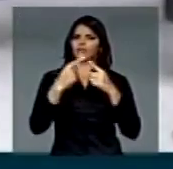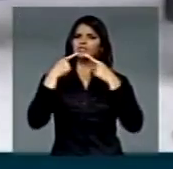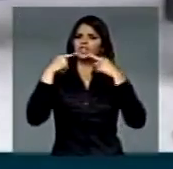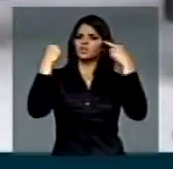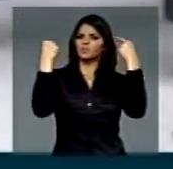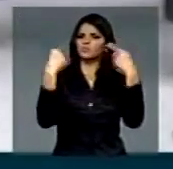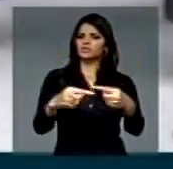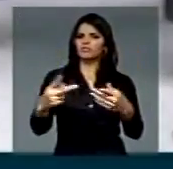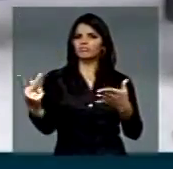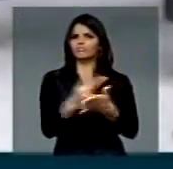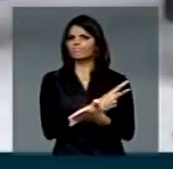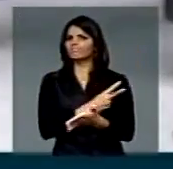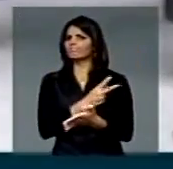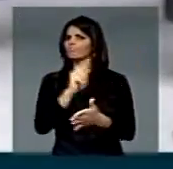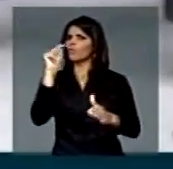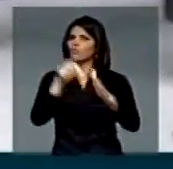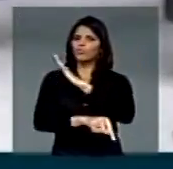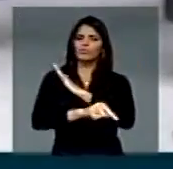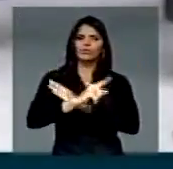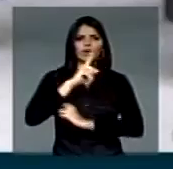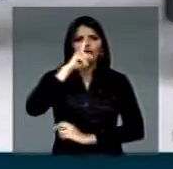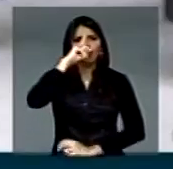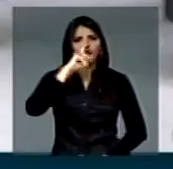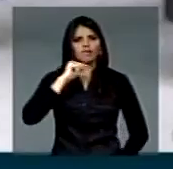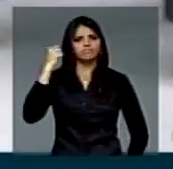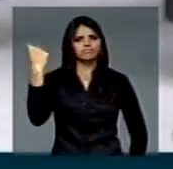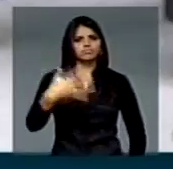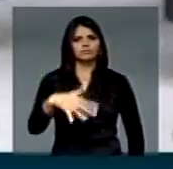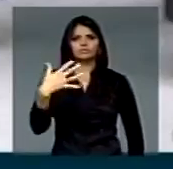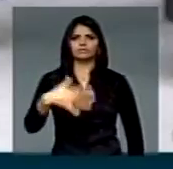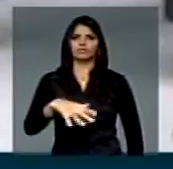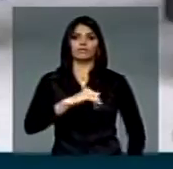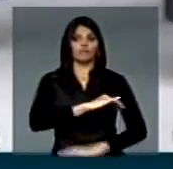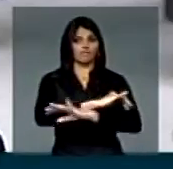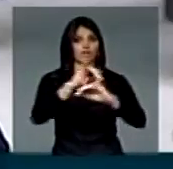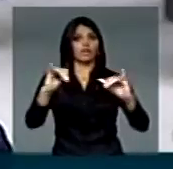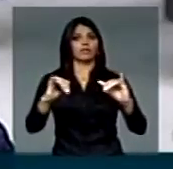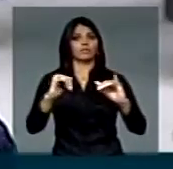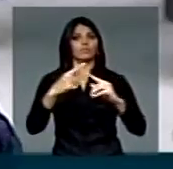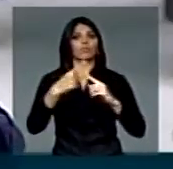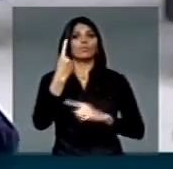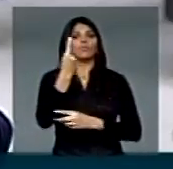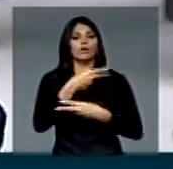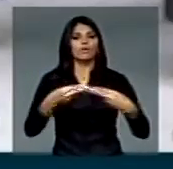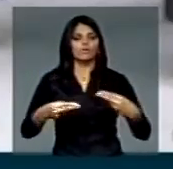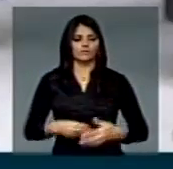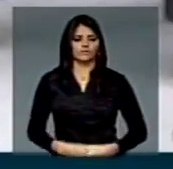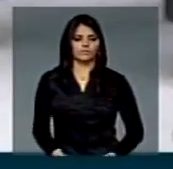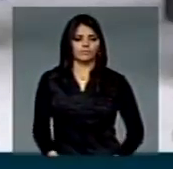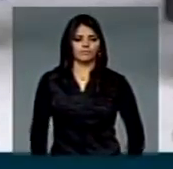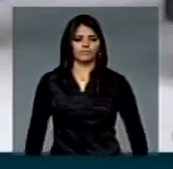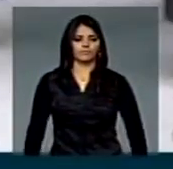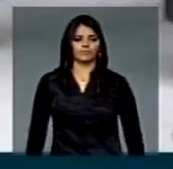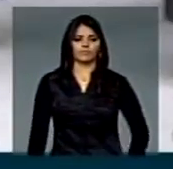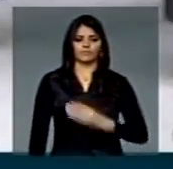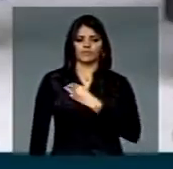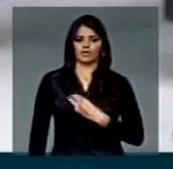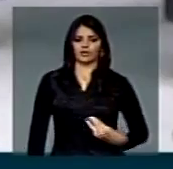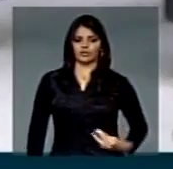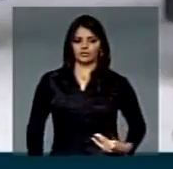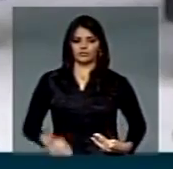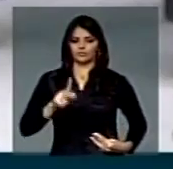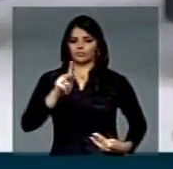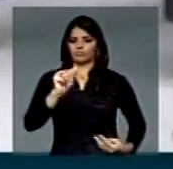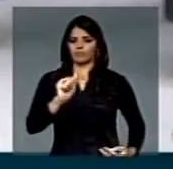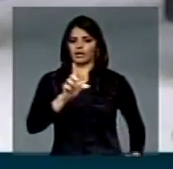denuncia fatos extremamente graves para essa República. Um dos fatos, senhor presidente, é que o então ministro Padilha